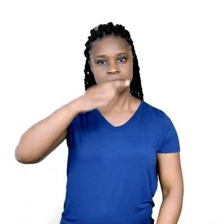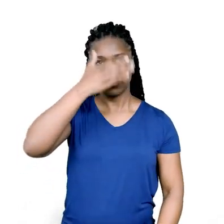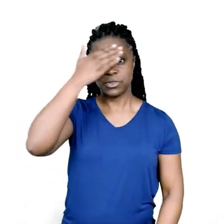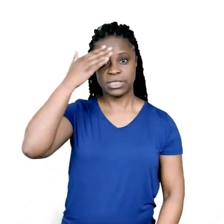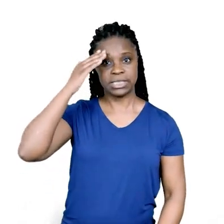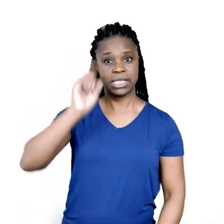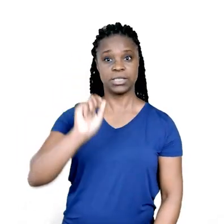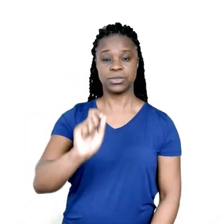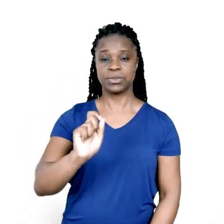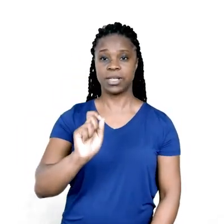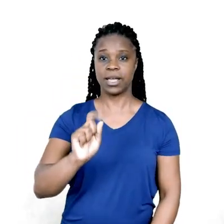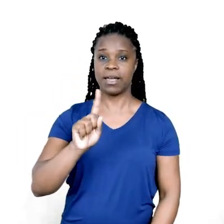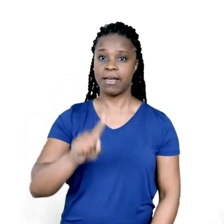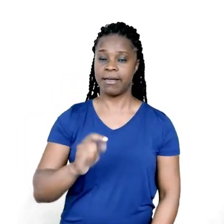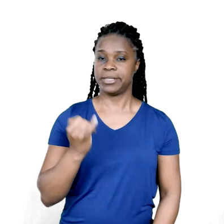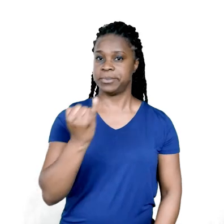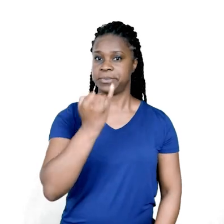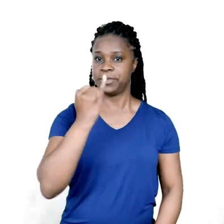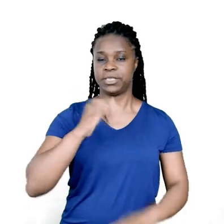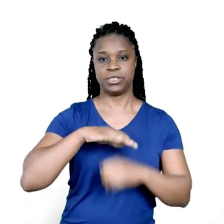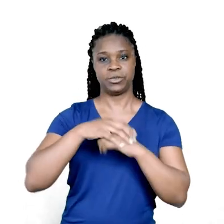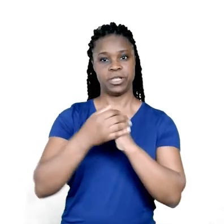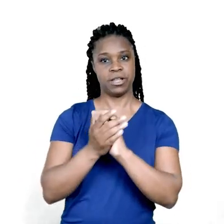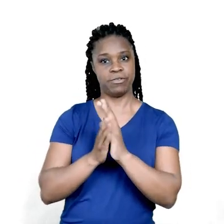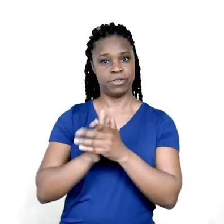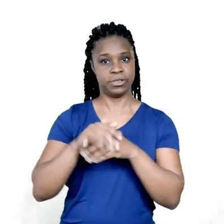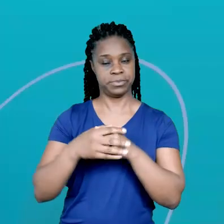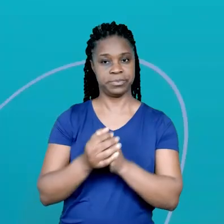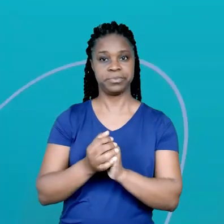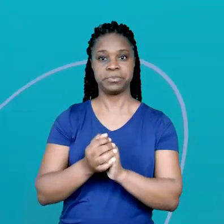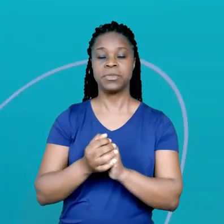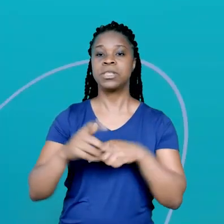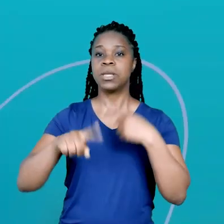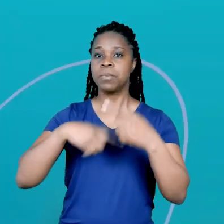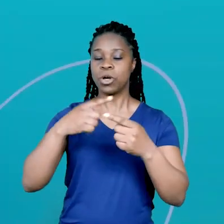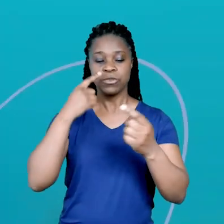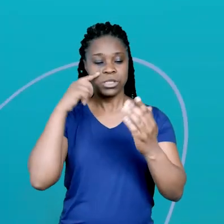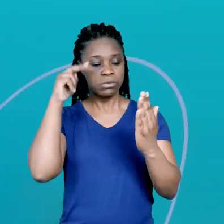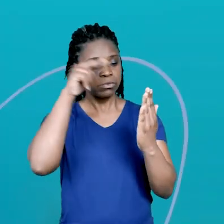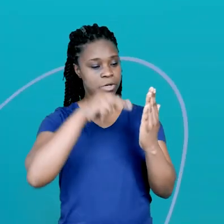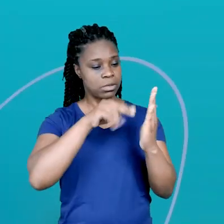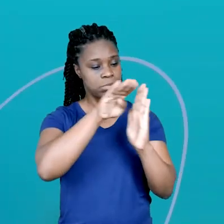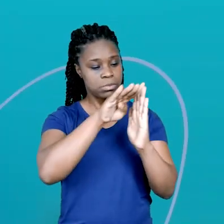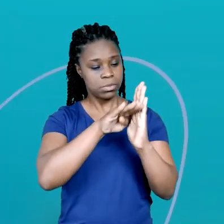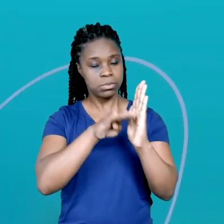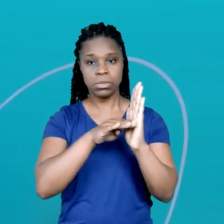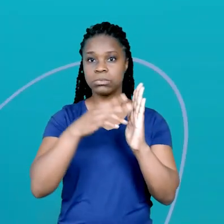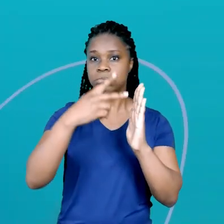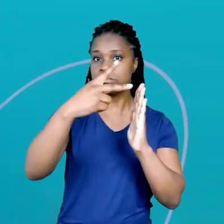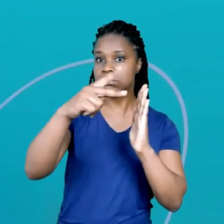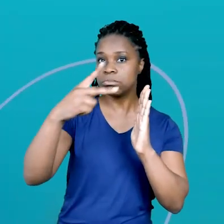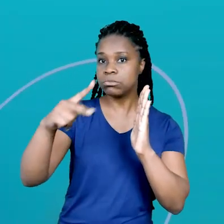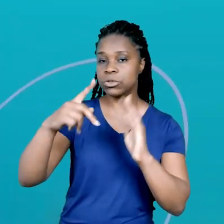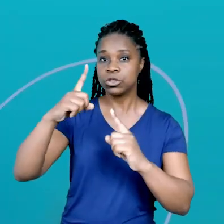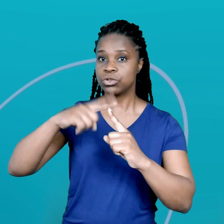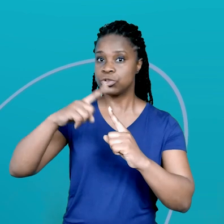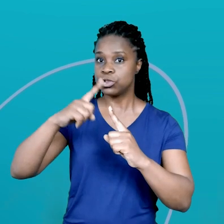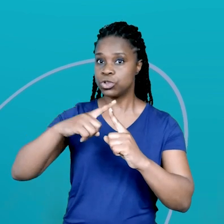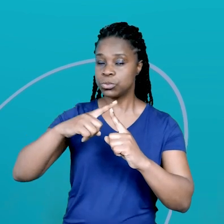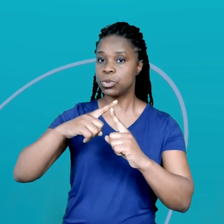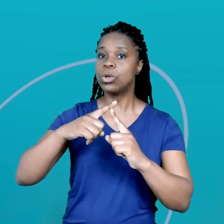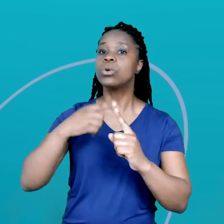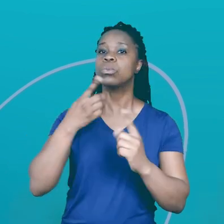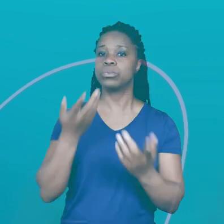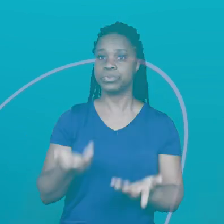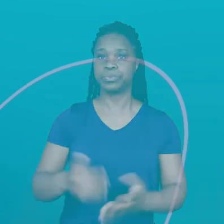de um passo muito importante, que é a lavagem das mãos. Em seguida, cheque a prescrição, o tipo de insulina